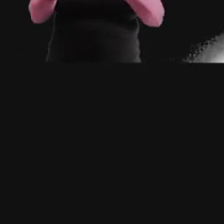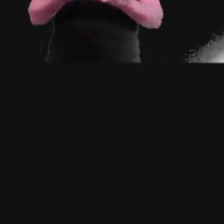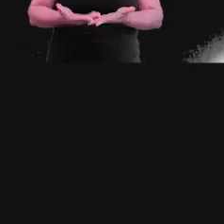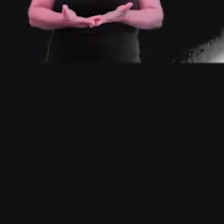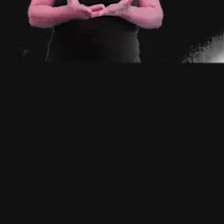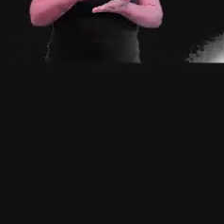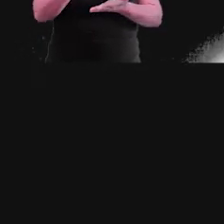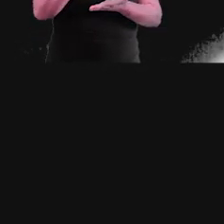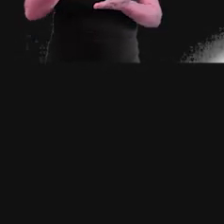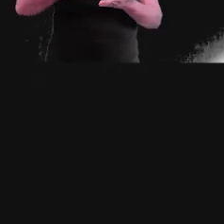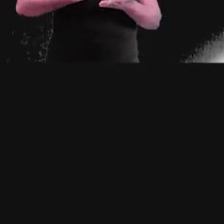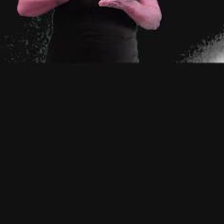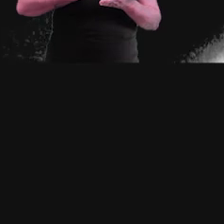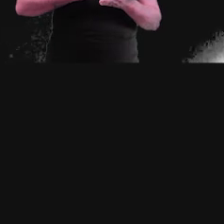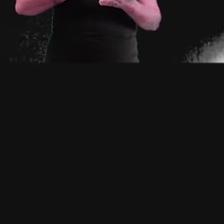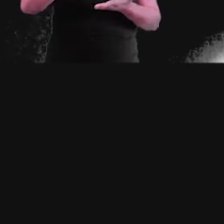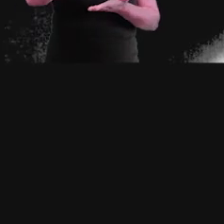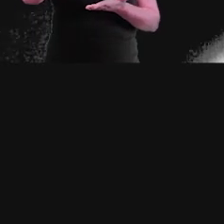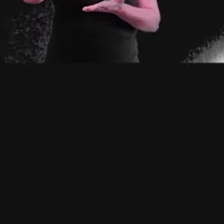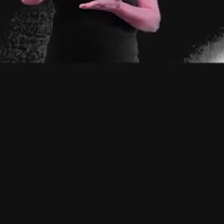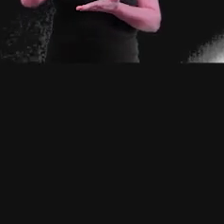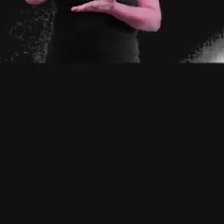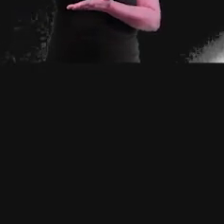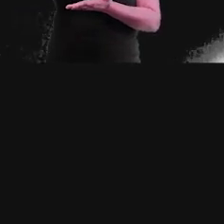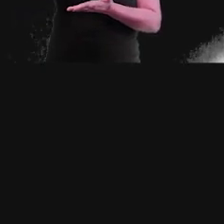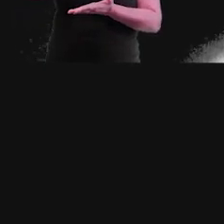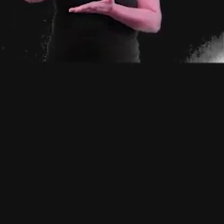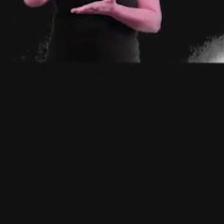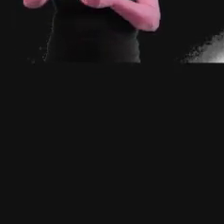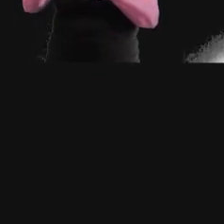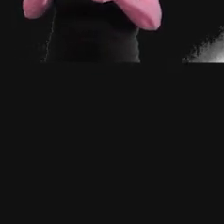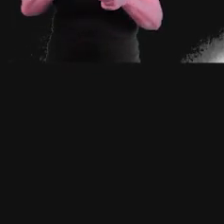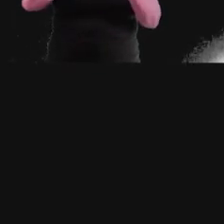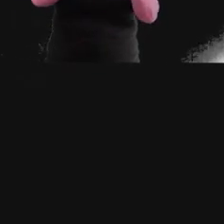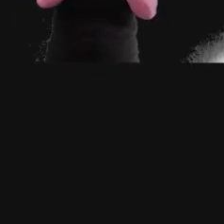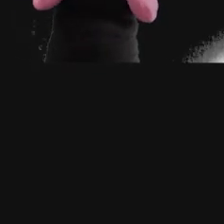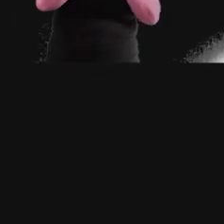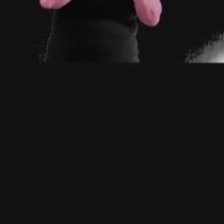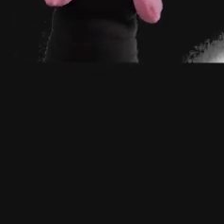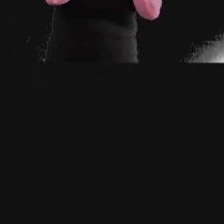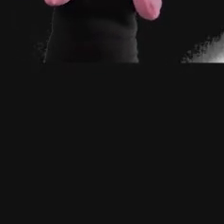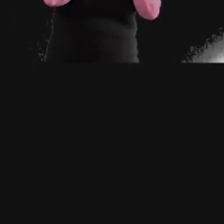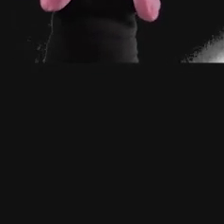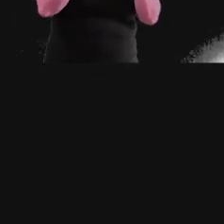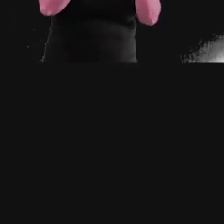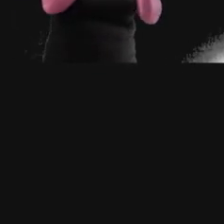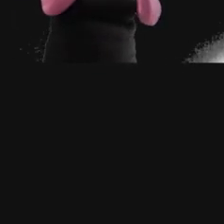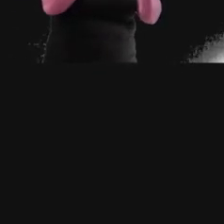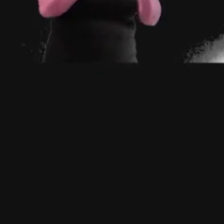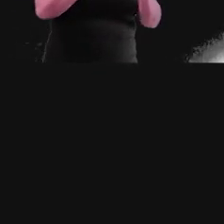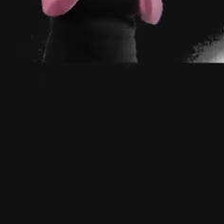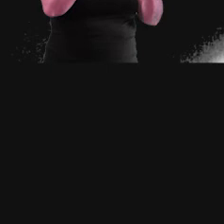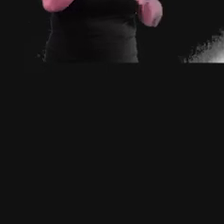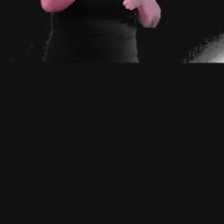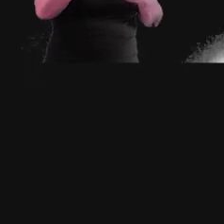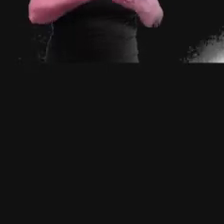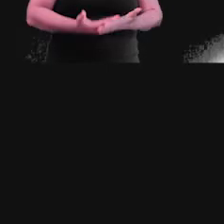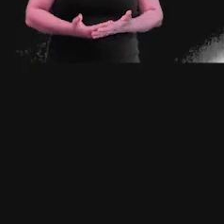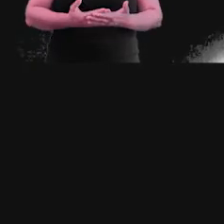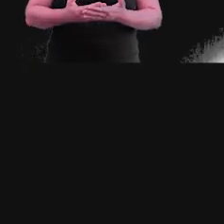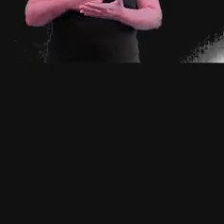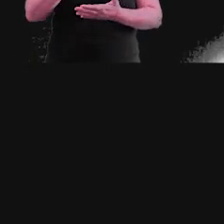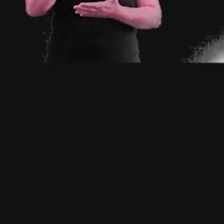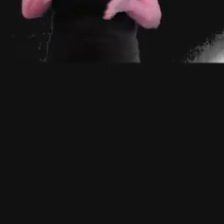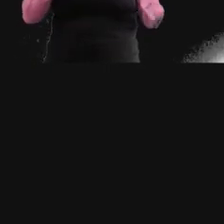acessibilidade não estão presentes nos espaços culturais? Existem pesquisas acerca dessa questão de público?